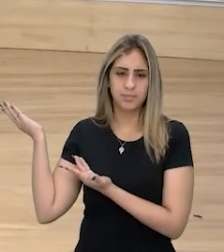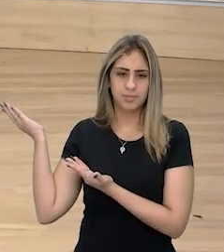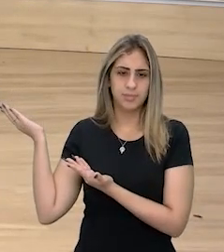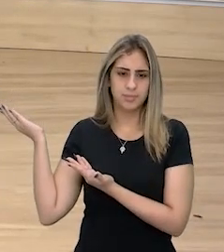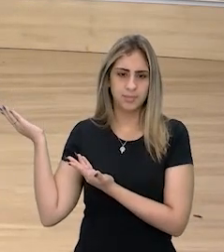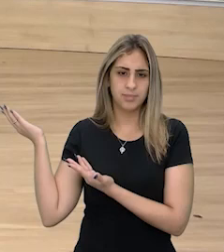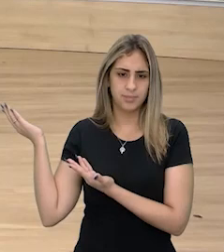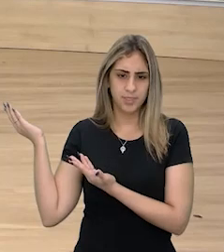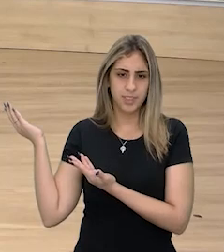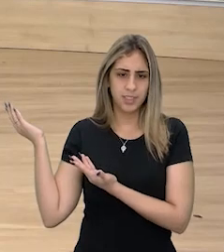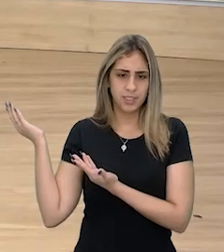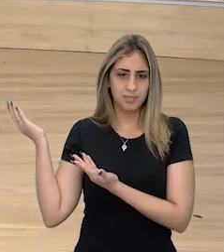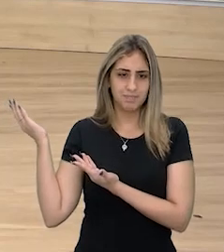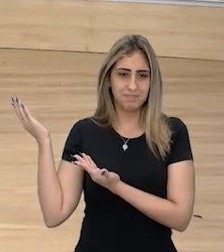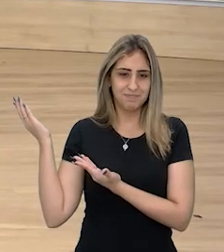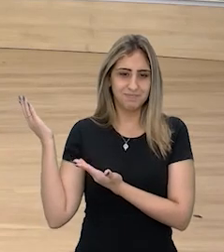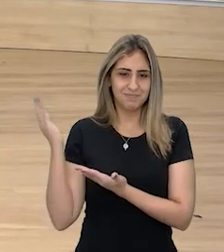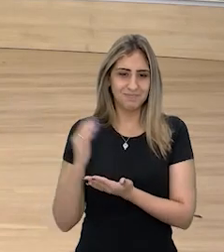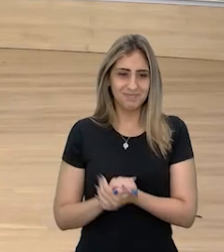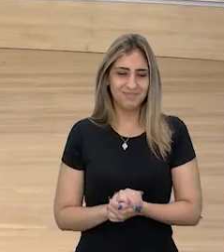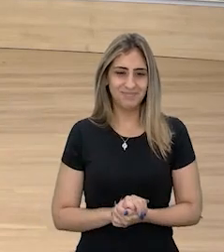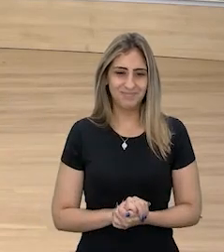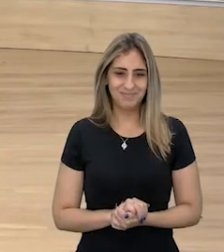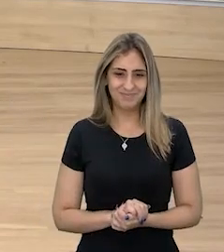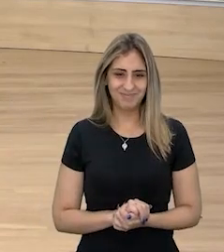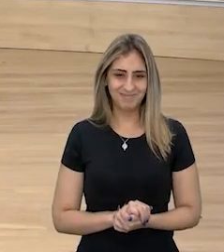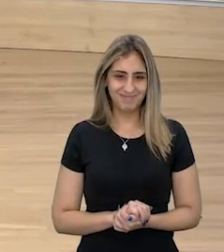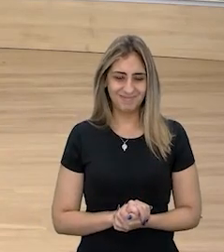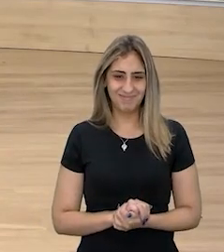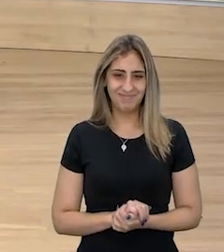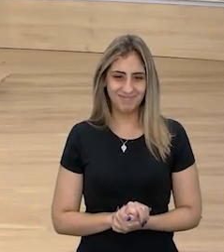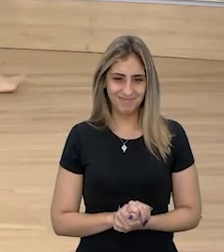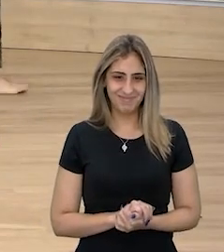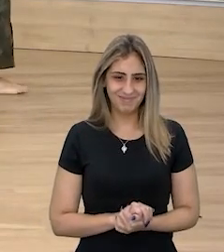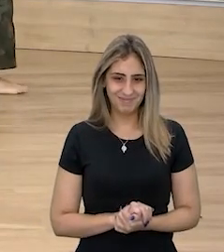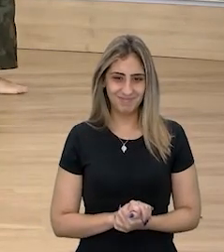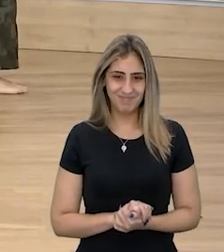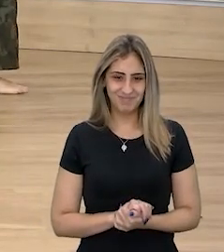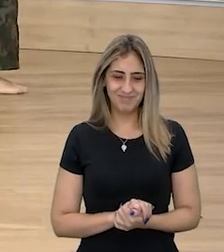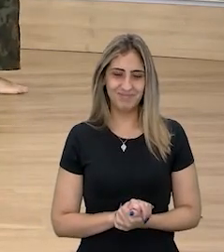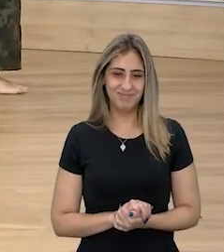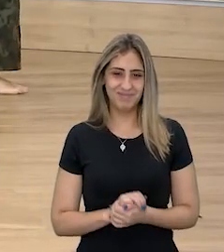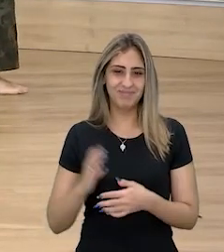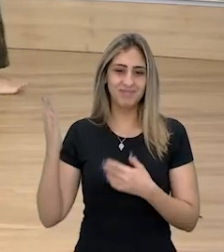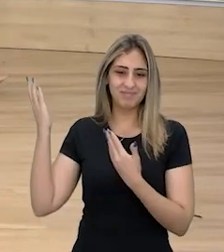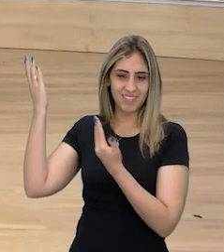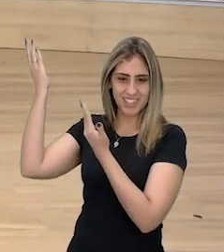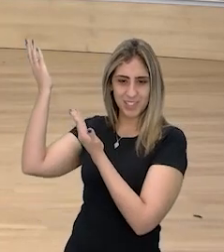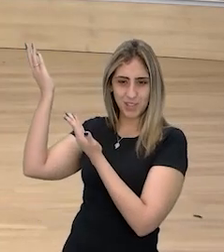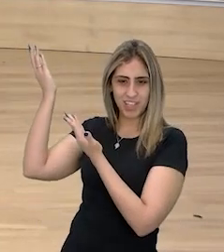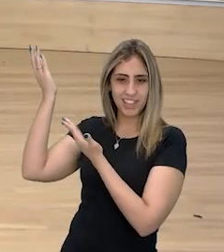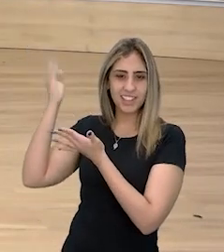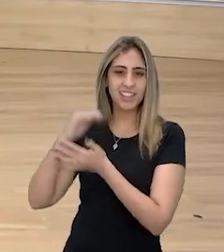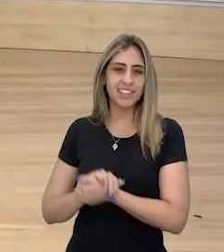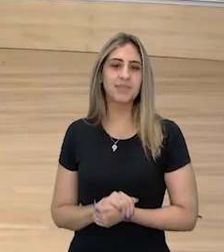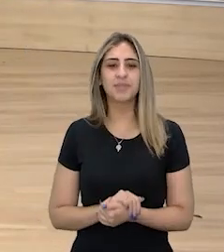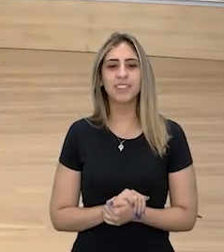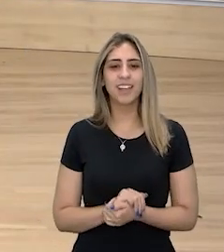de Koshiguruma, derrubei, tá? Virei, Jodanzuki, soco a altura do rosto...